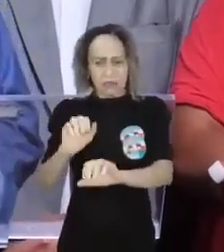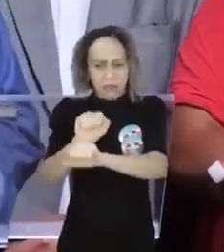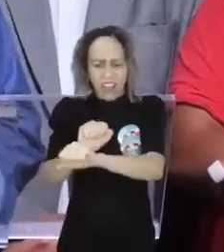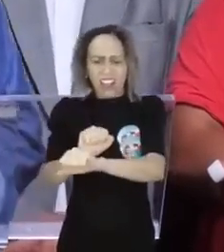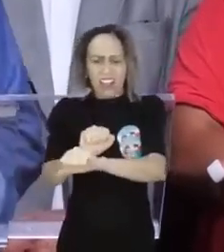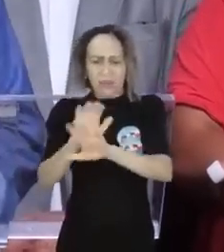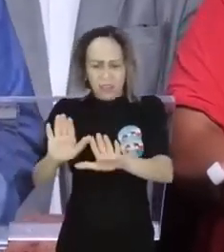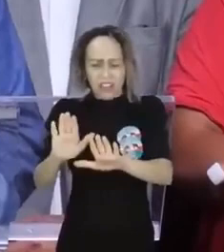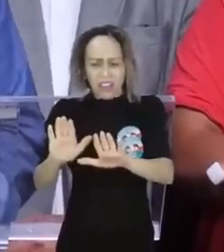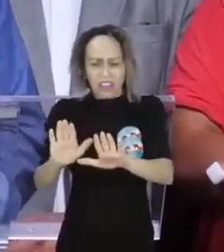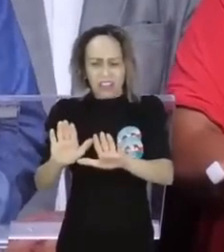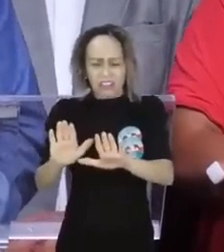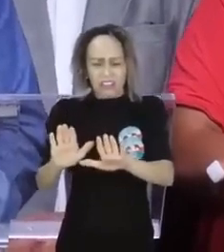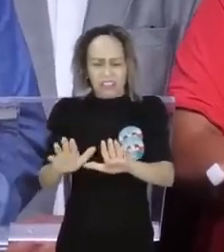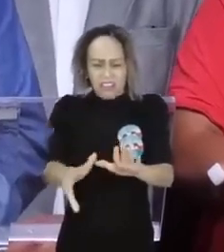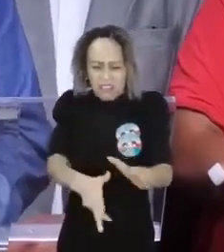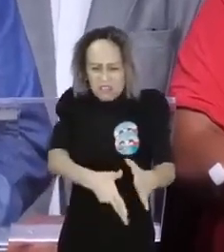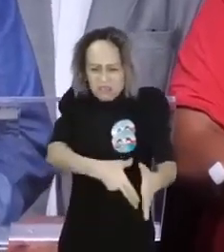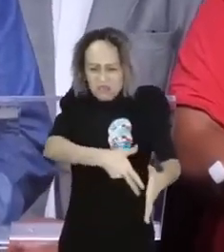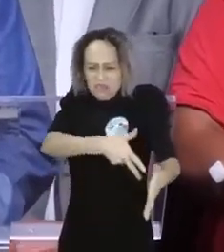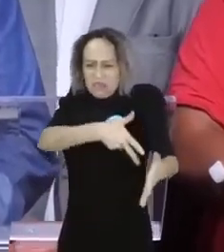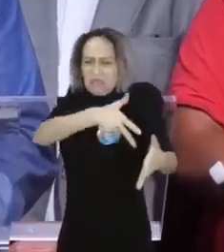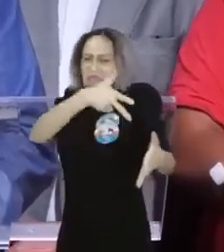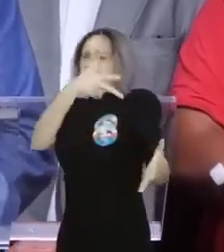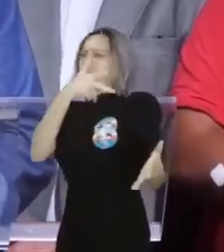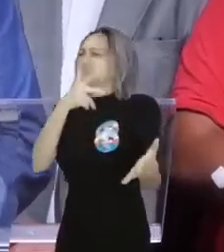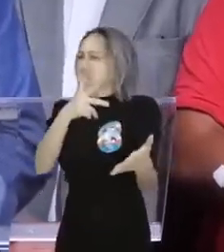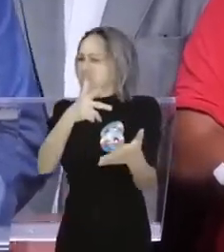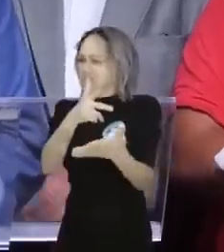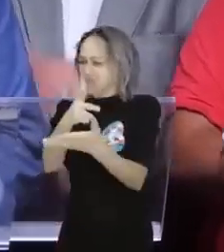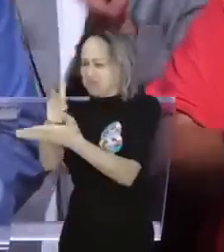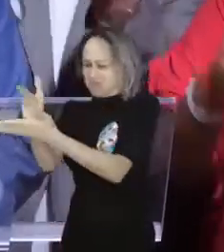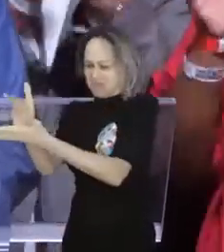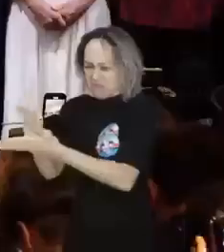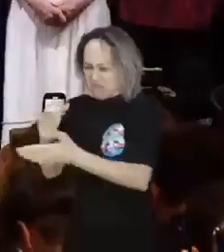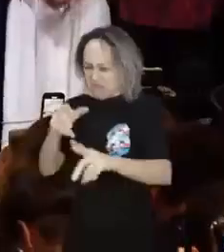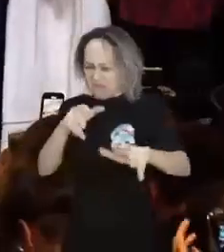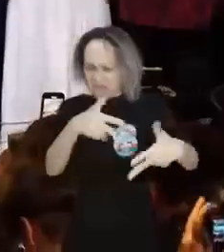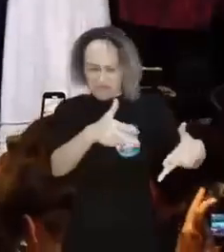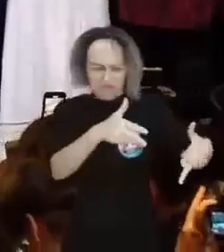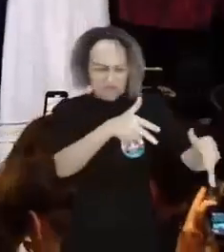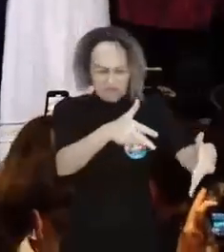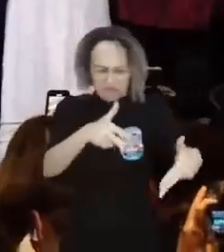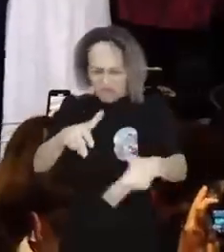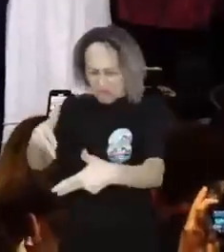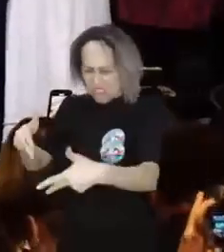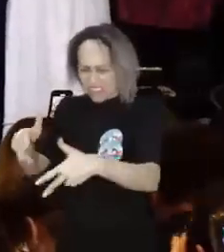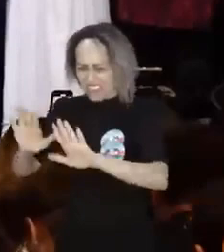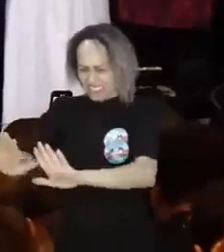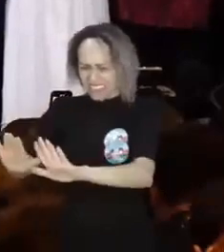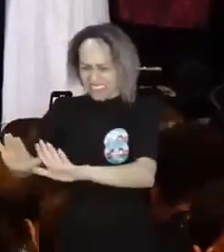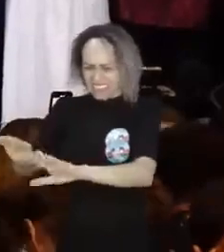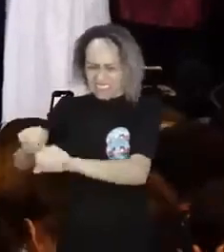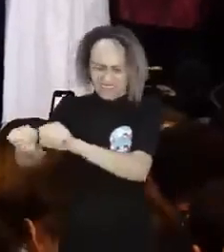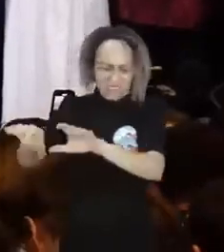ter sido empunhadas, armas malta, e nós escolhemos a vida.